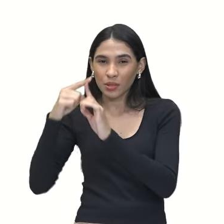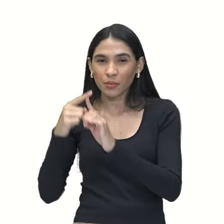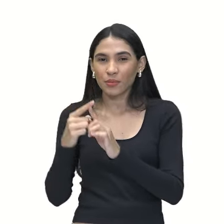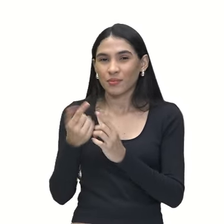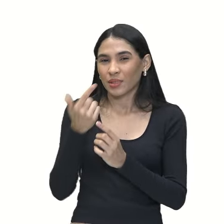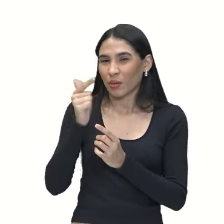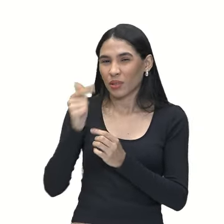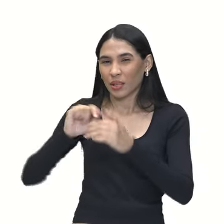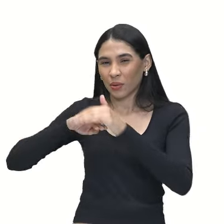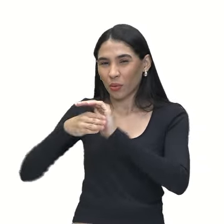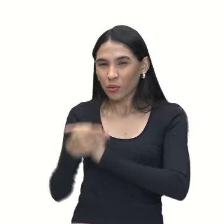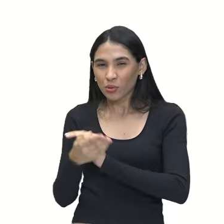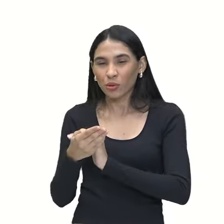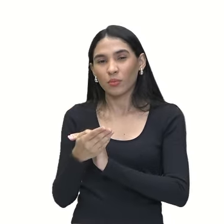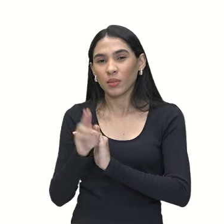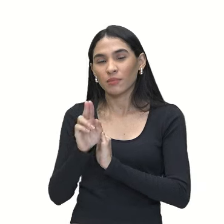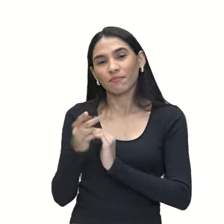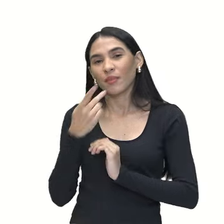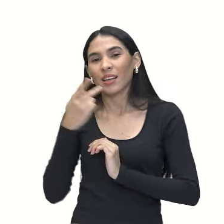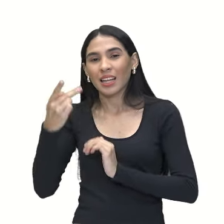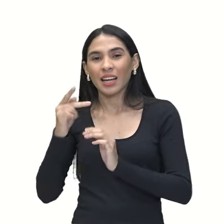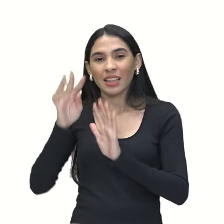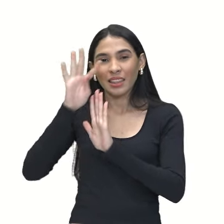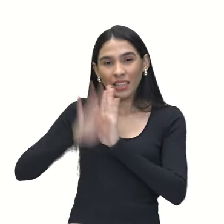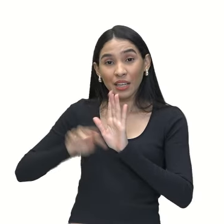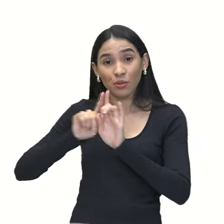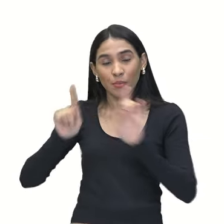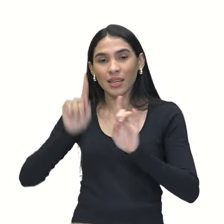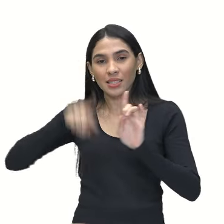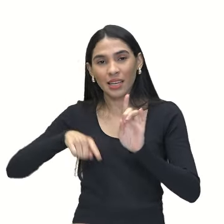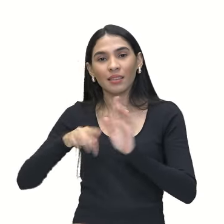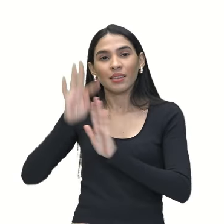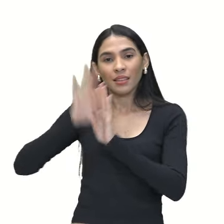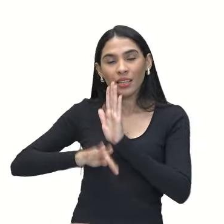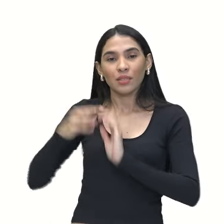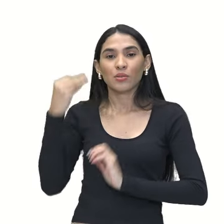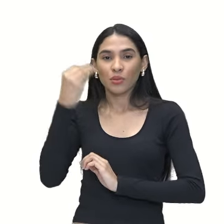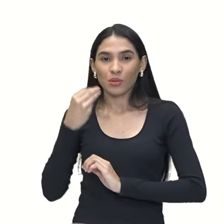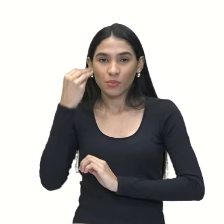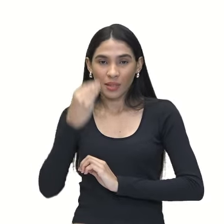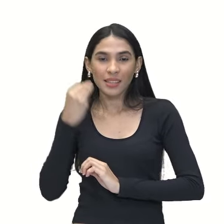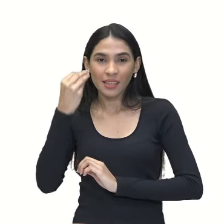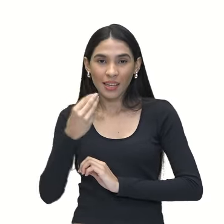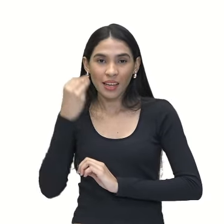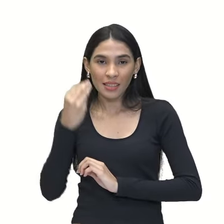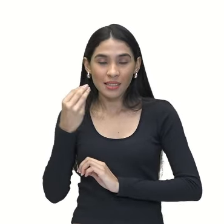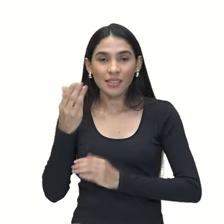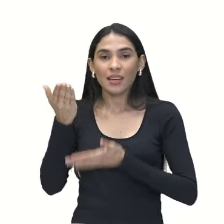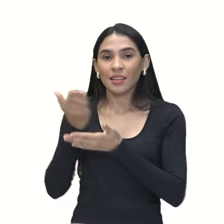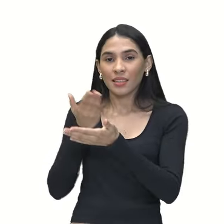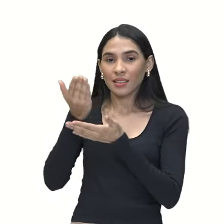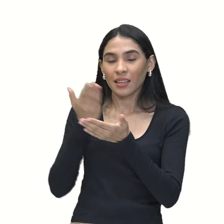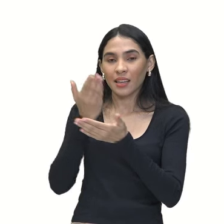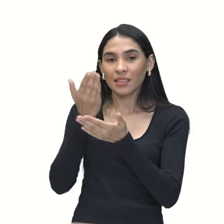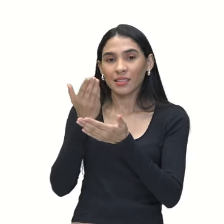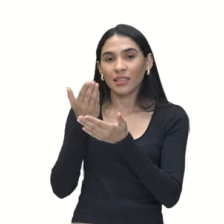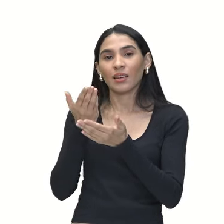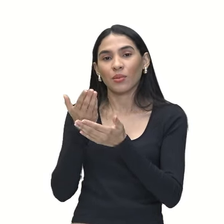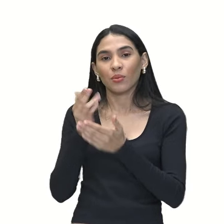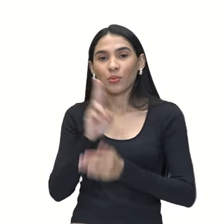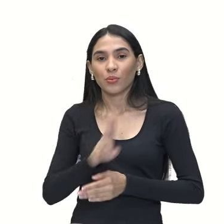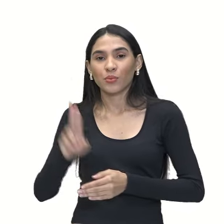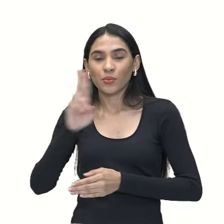texto, mas que sim, são textos, porque são experiências sociocomunicativas, né? A interação através